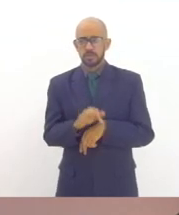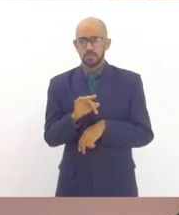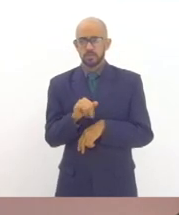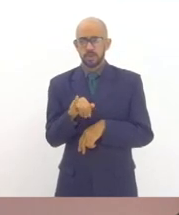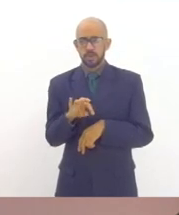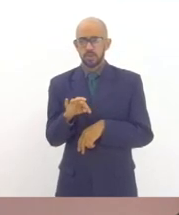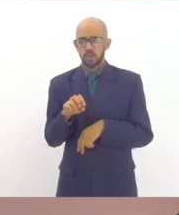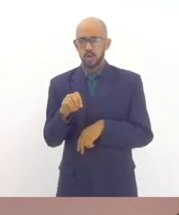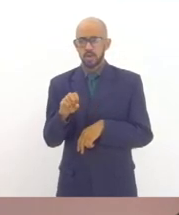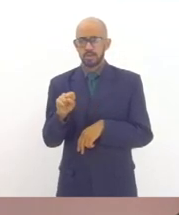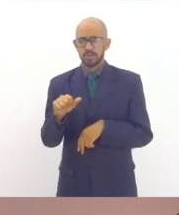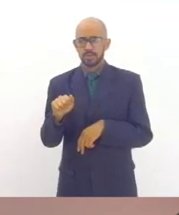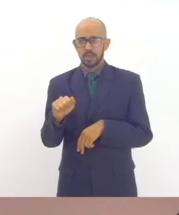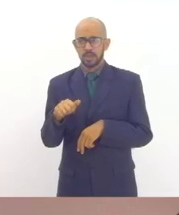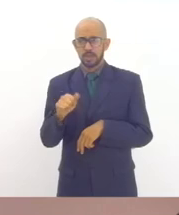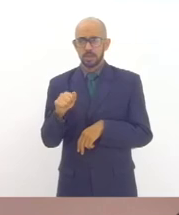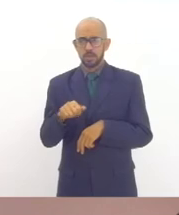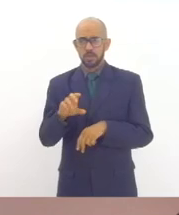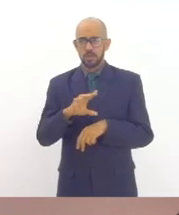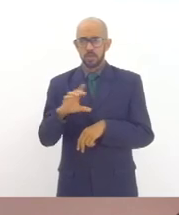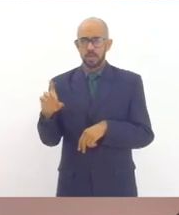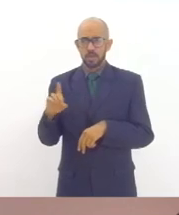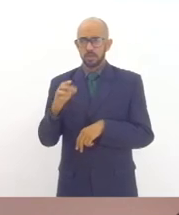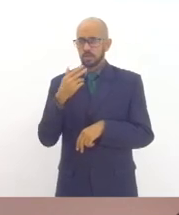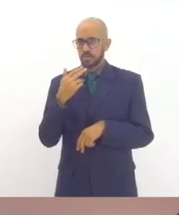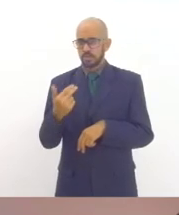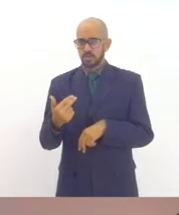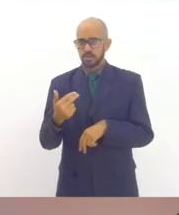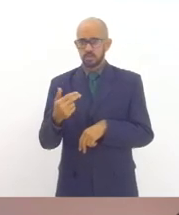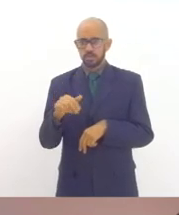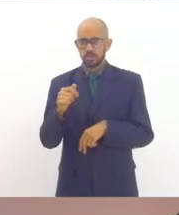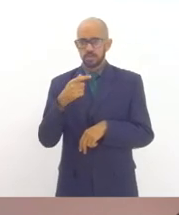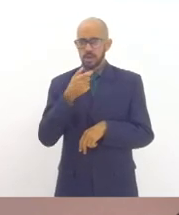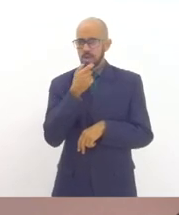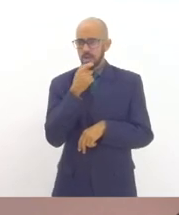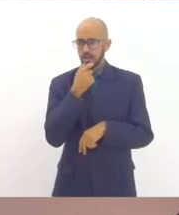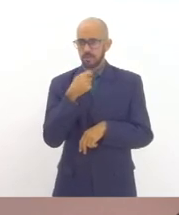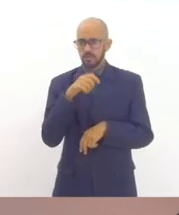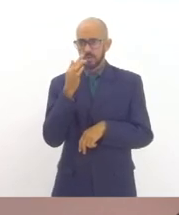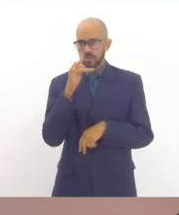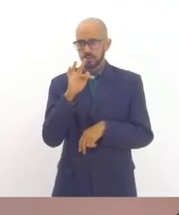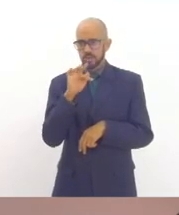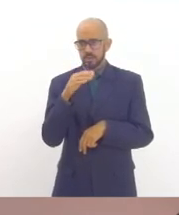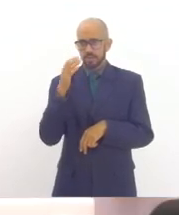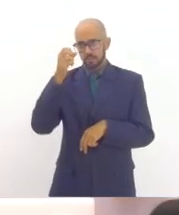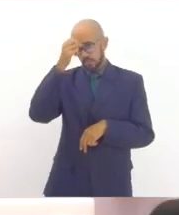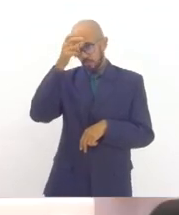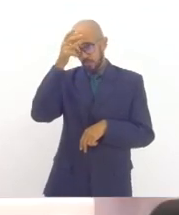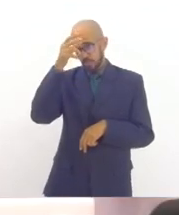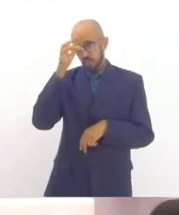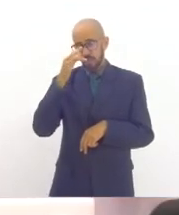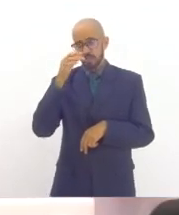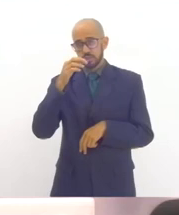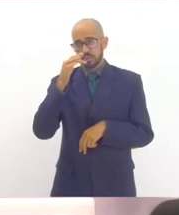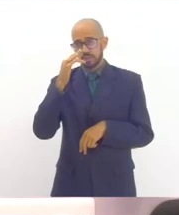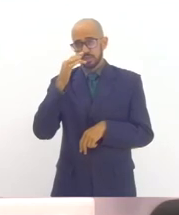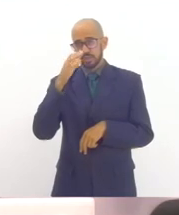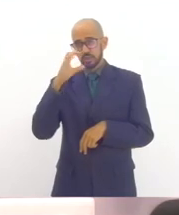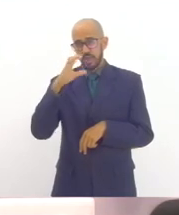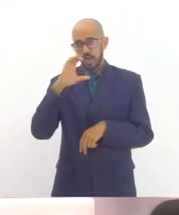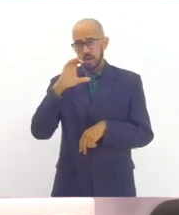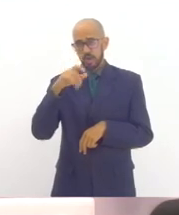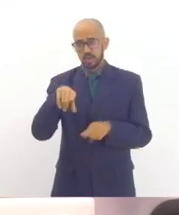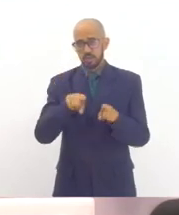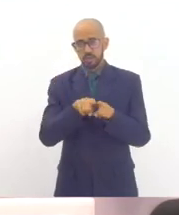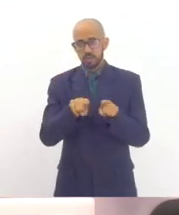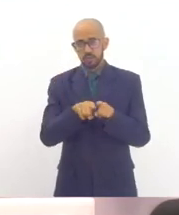Feitosa, coordenadora de Línguas Estrangeiras, Inglês e Francês da Prefeitura Municipal de Niterói. Obrigado pela presença. Registro também a presença